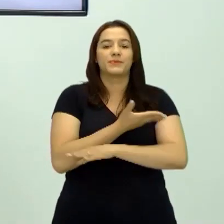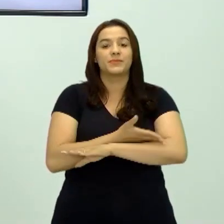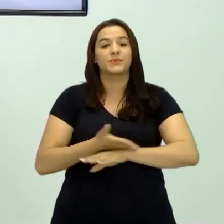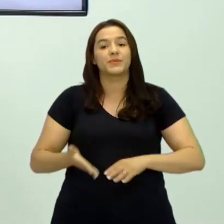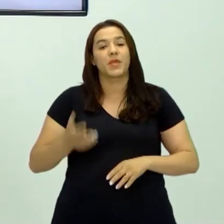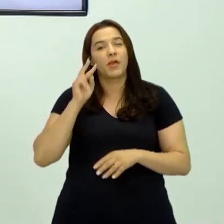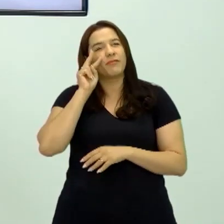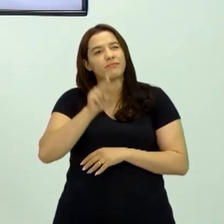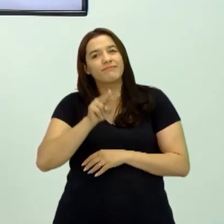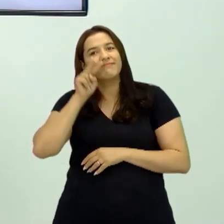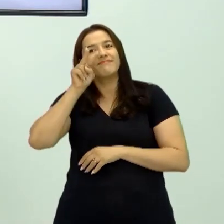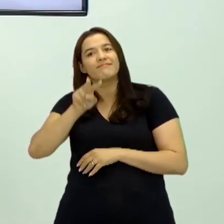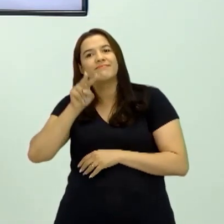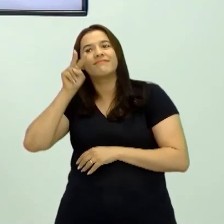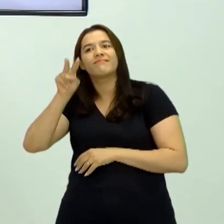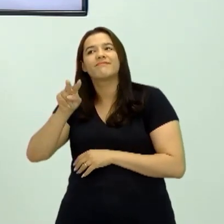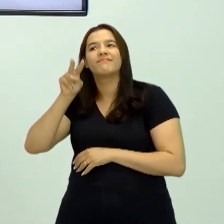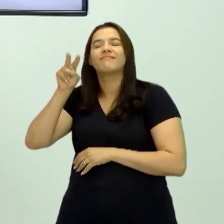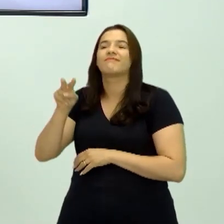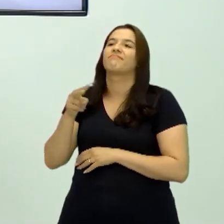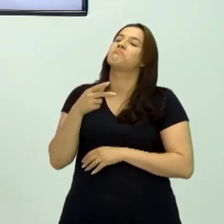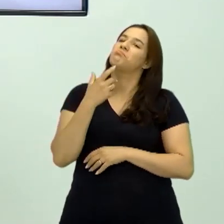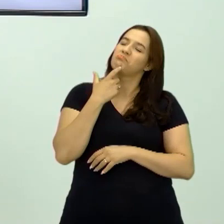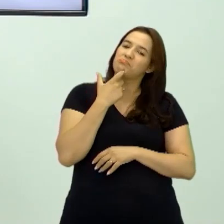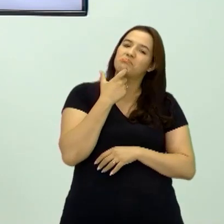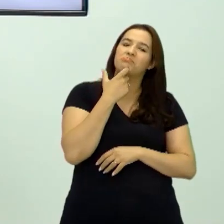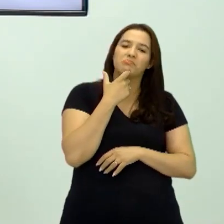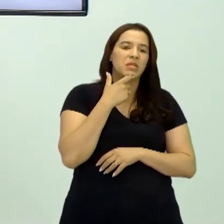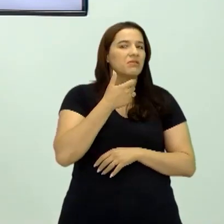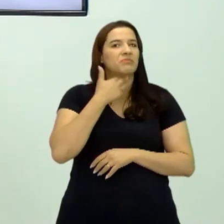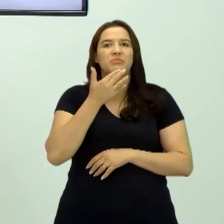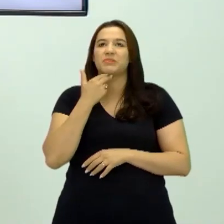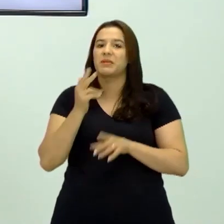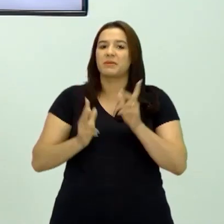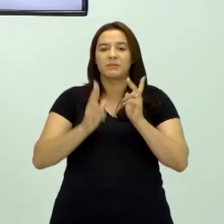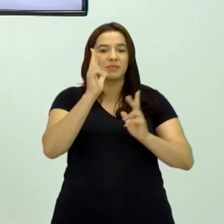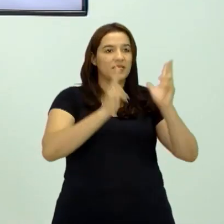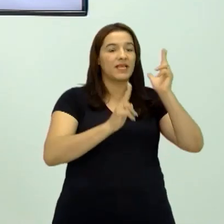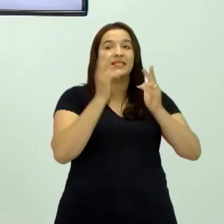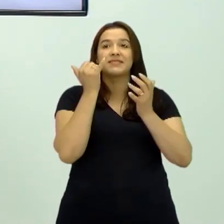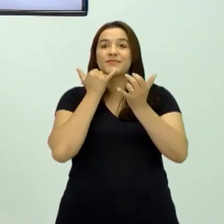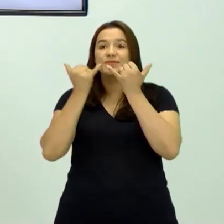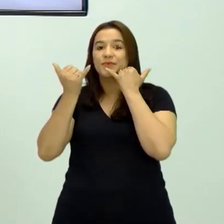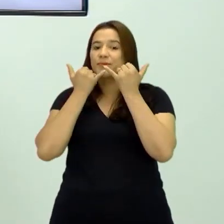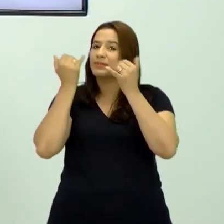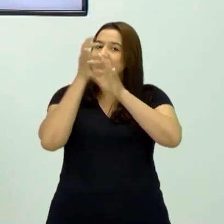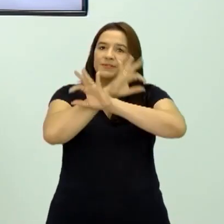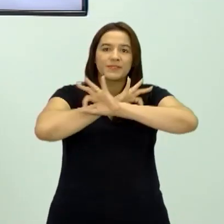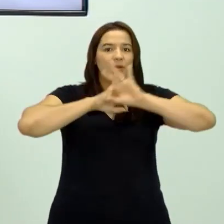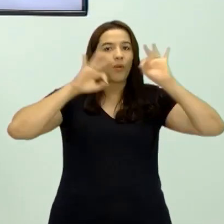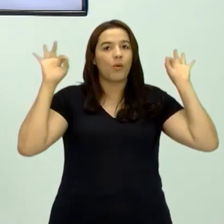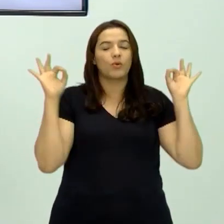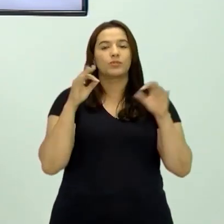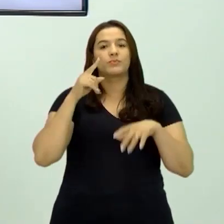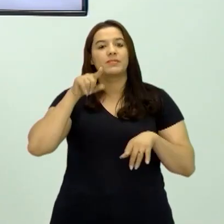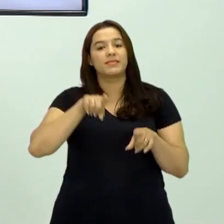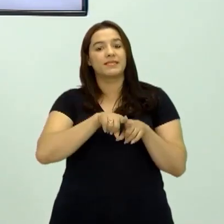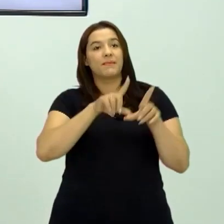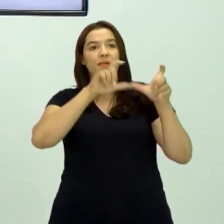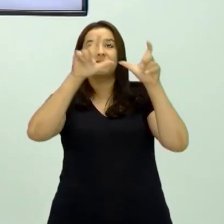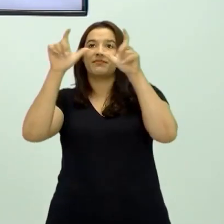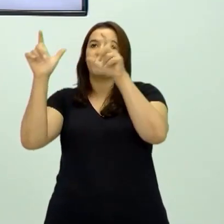fui assistindo, vi. Então, eu falei assim, não vai dar, porque as informações aqui são muito ricas, né? E as imagens,